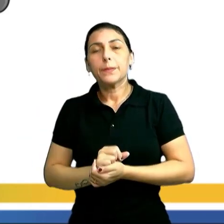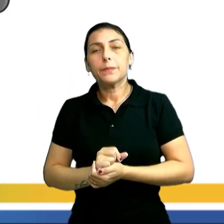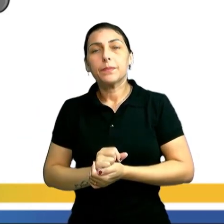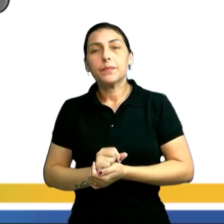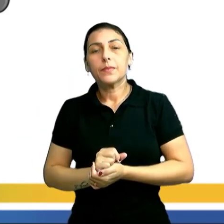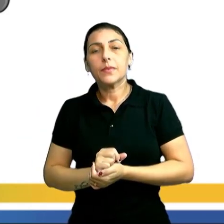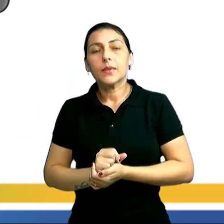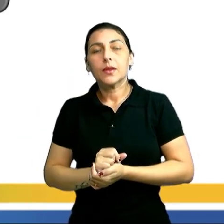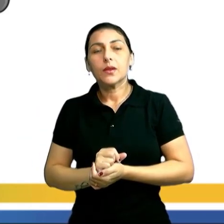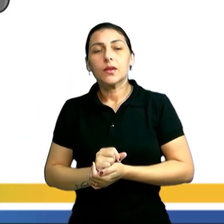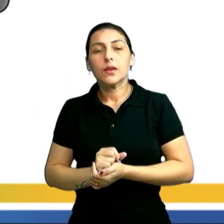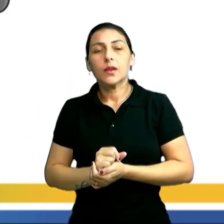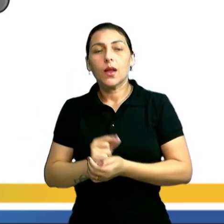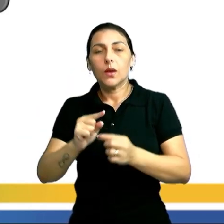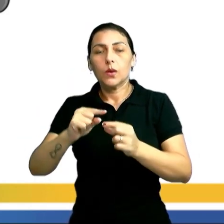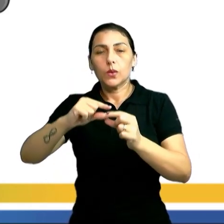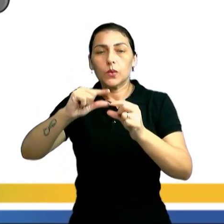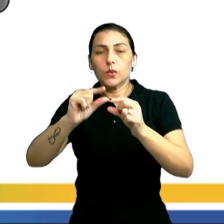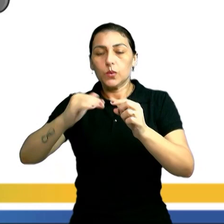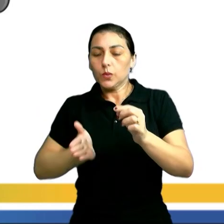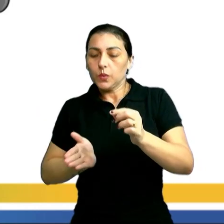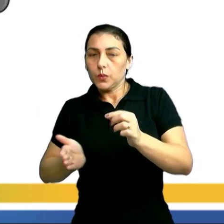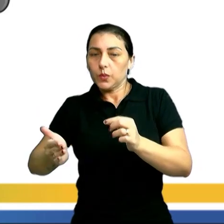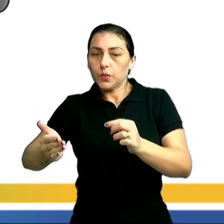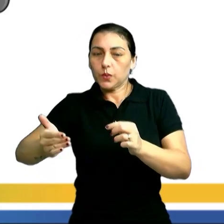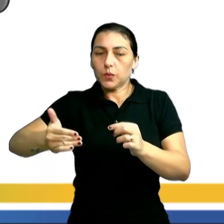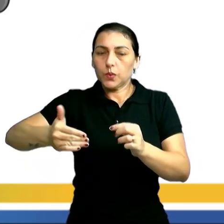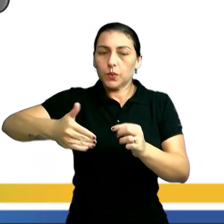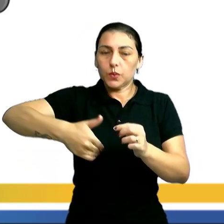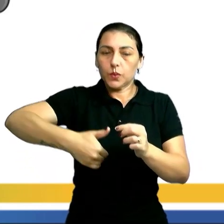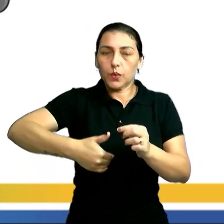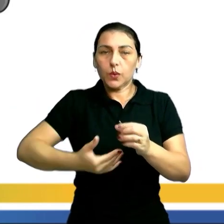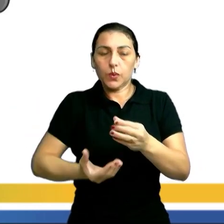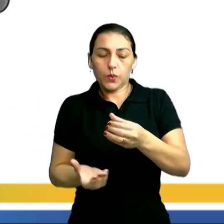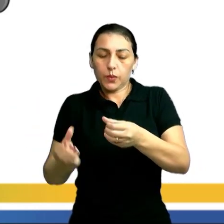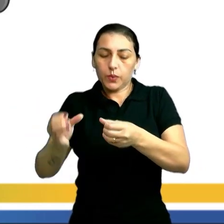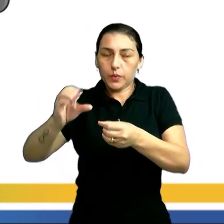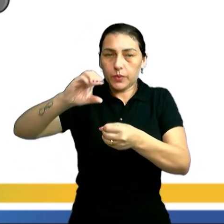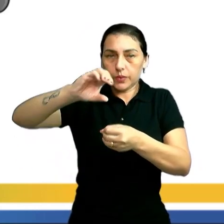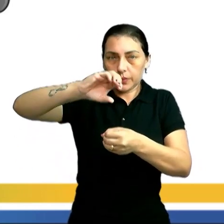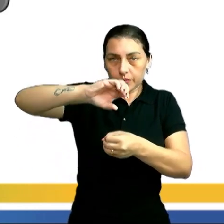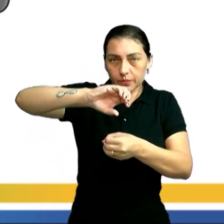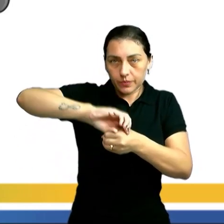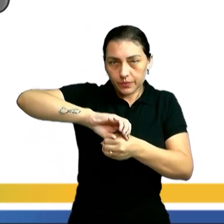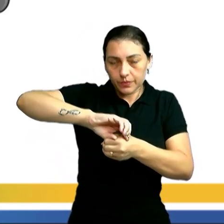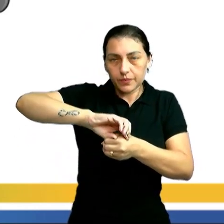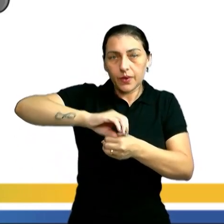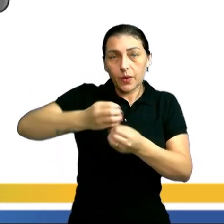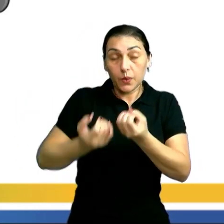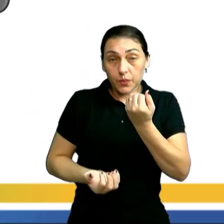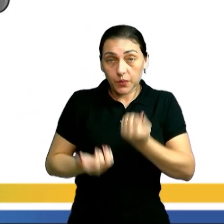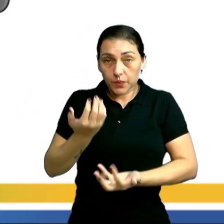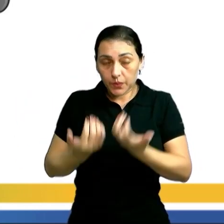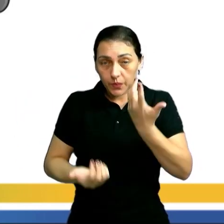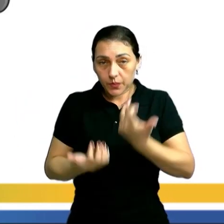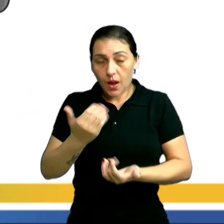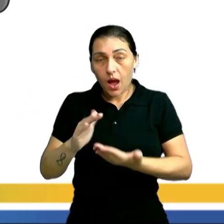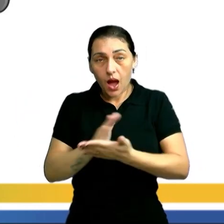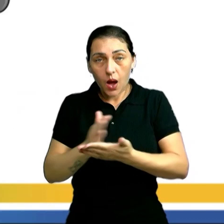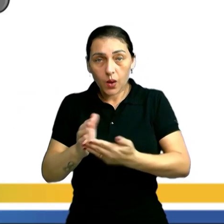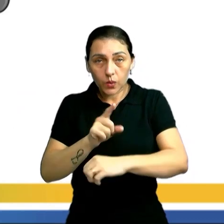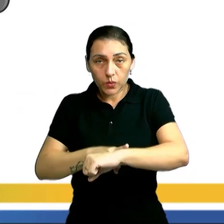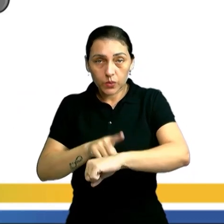numa pipeta, ele fez curvas e colocou no frasco e ferveu durante algum